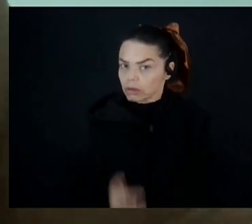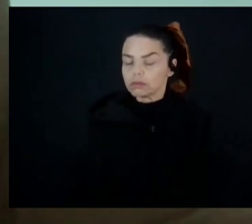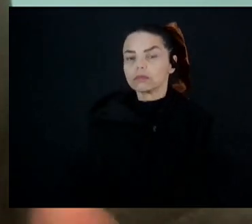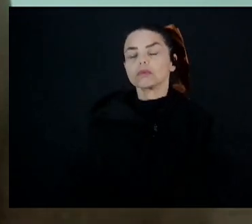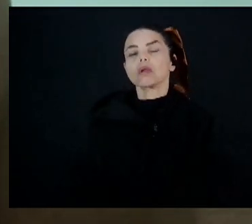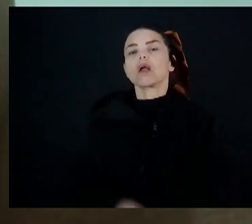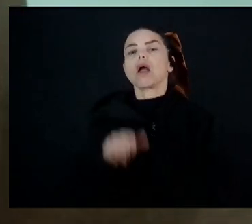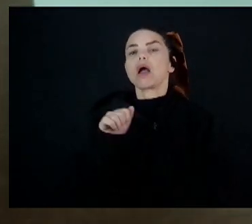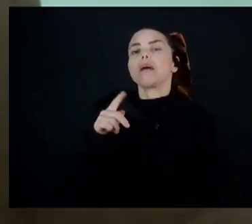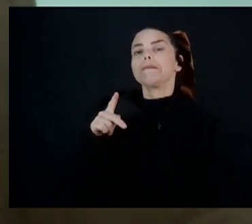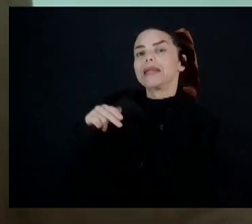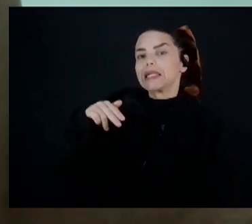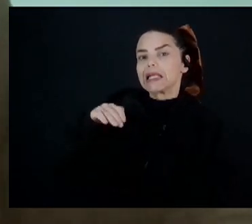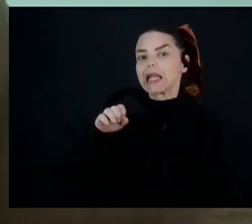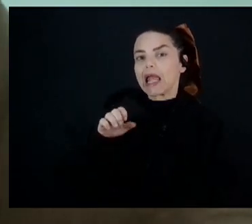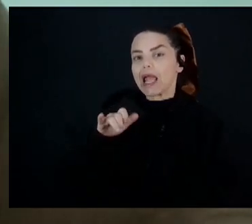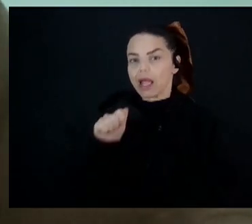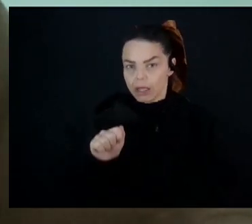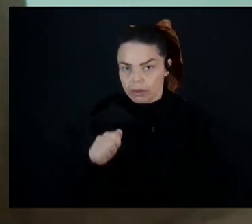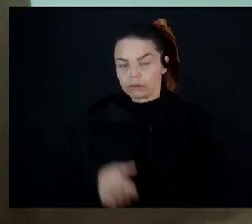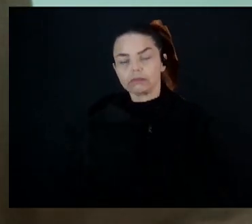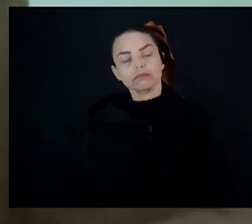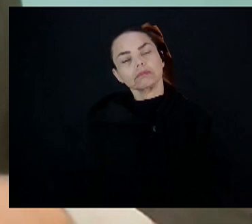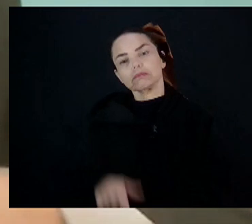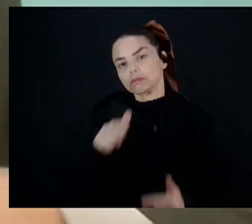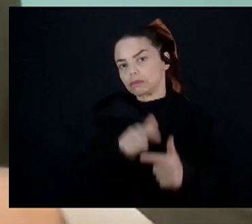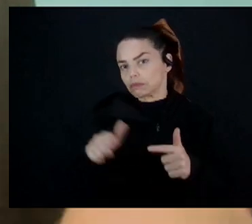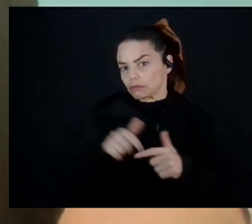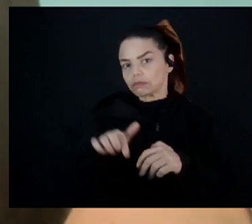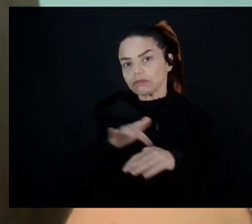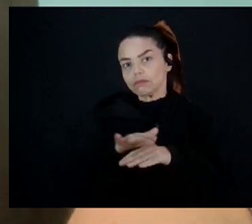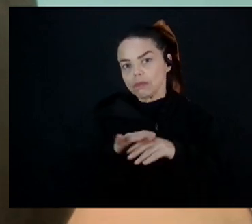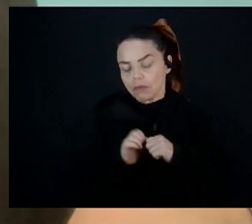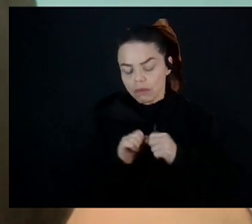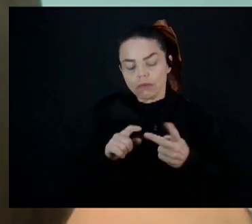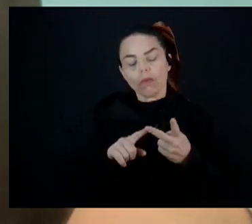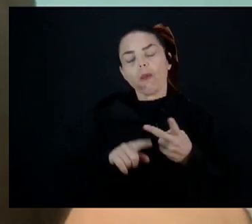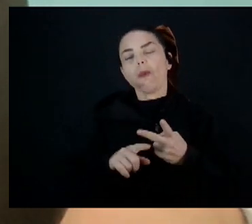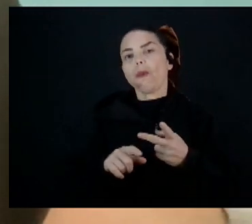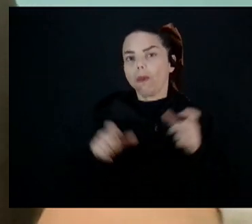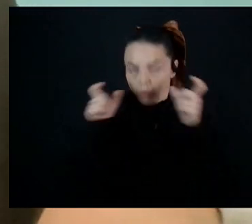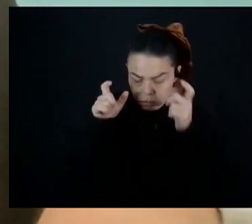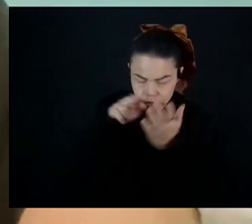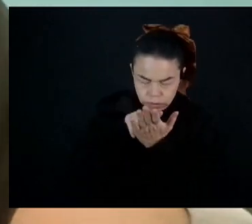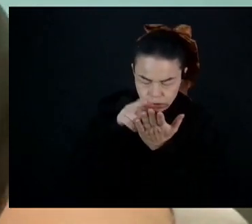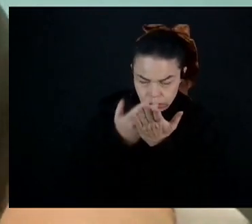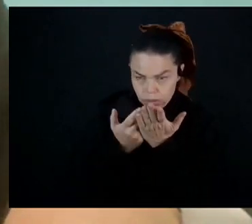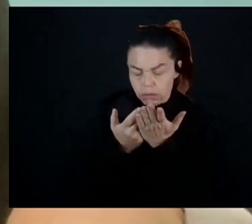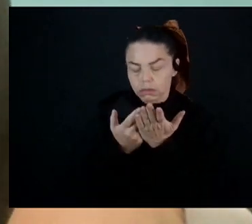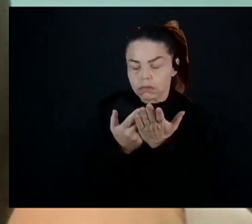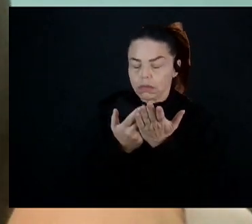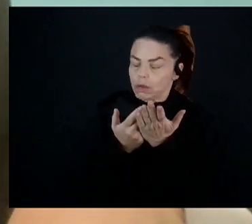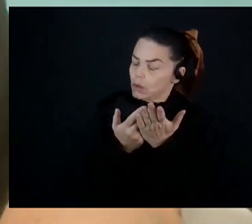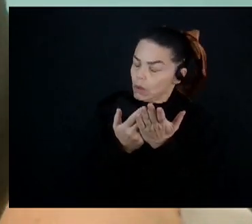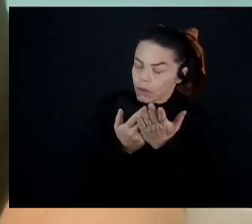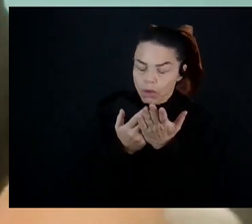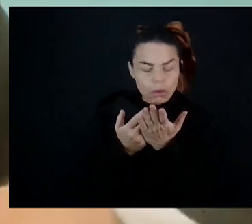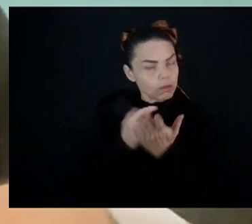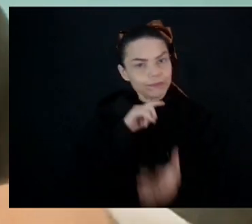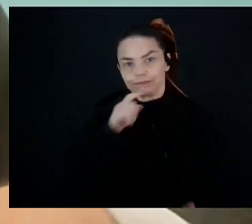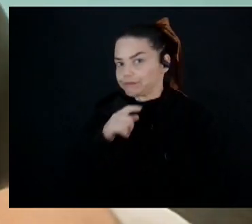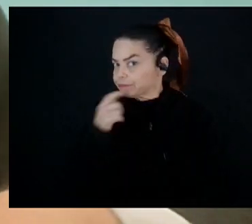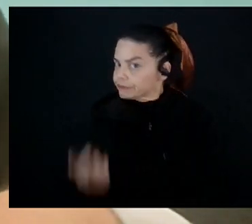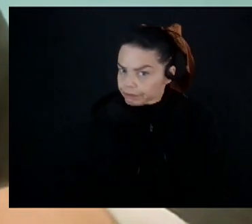as patologias que fazem com que eu não durma. Então eu tenho a insônia, que pode ser logo eu deito e não consigo desligar, como a gente já